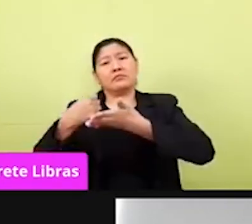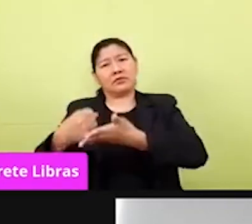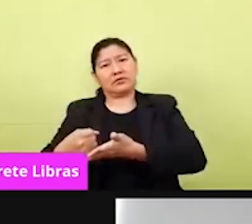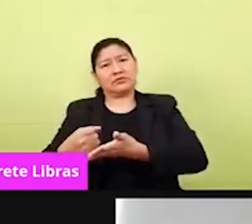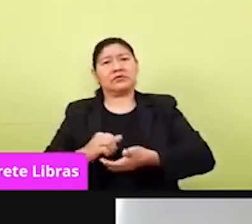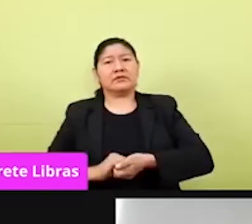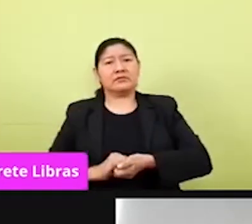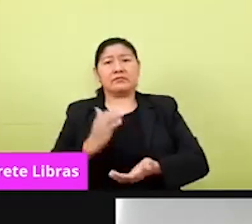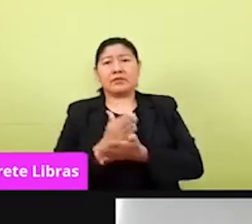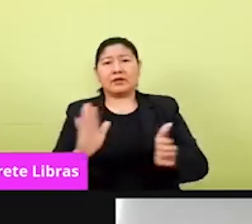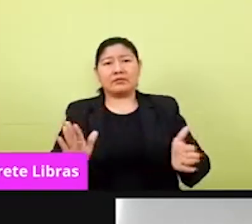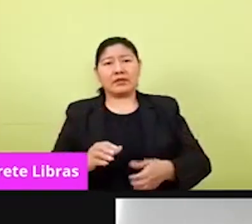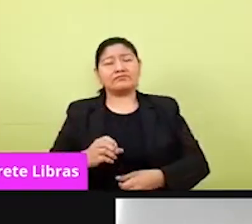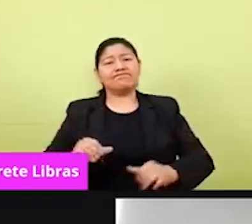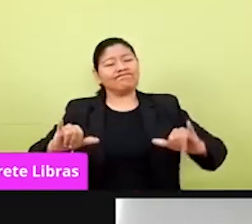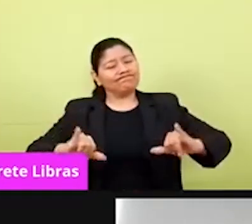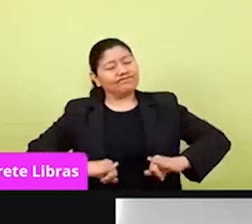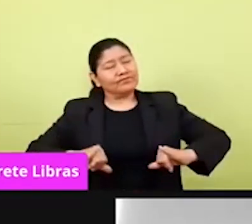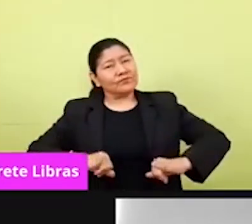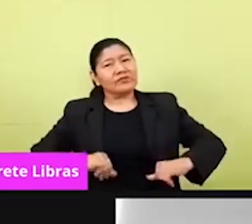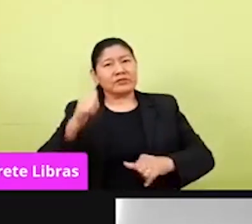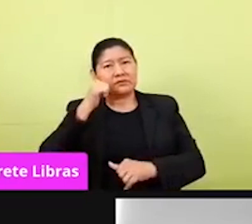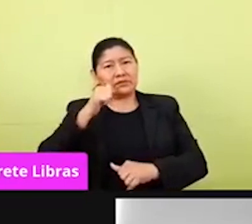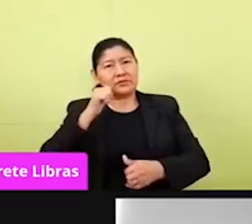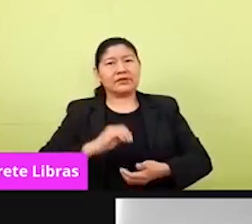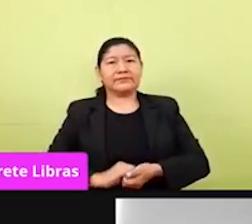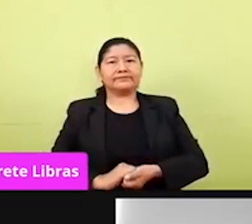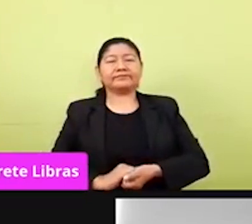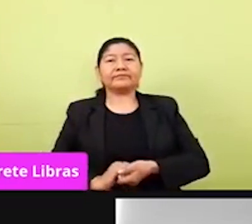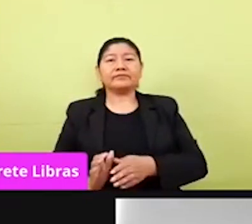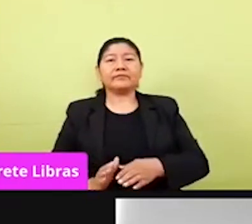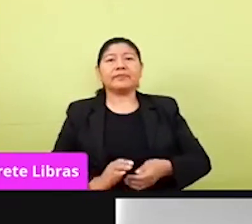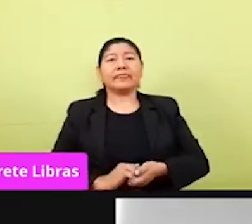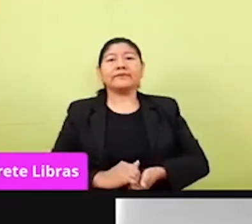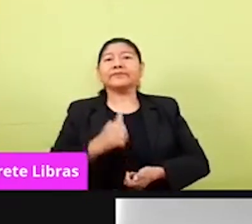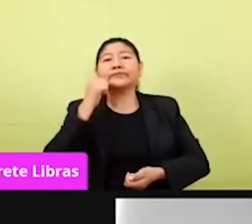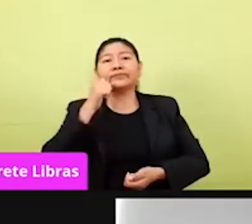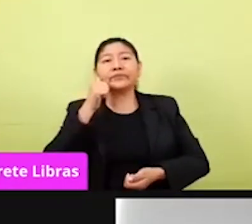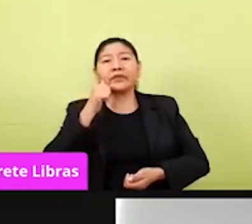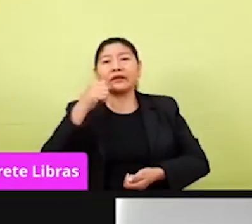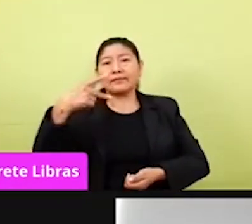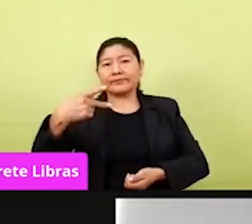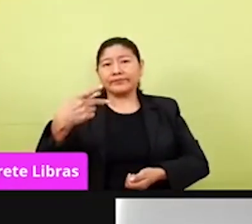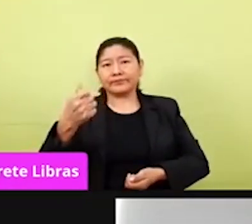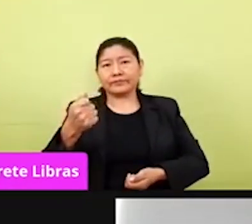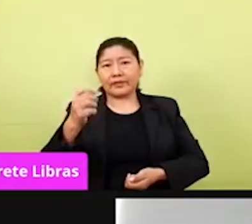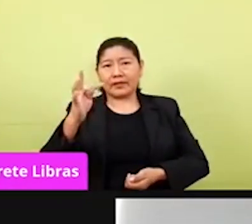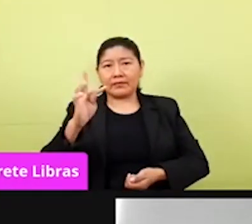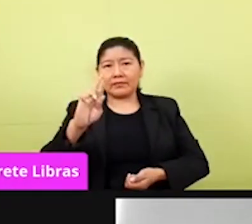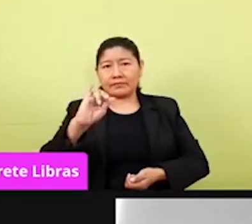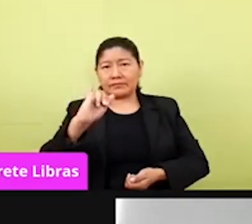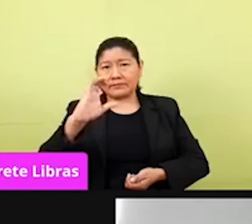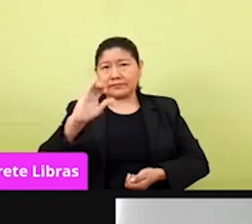ciclo. Bom, obrigada, Márcia. Patrícia Duprati, ela coloca, né, ela tem uma